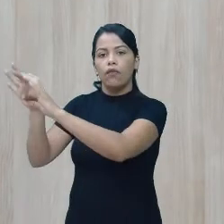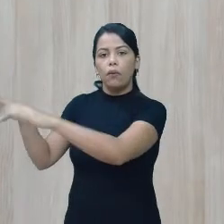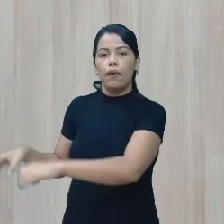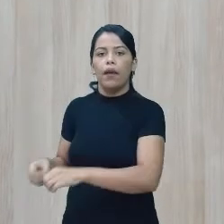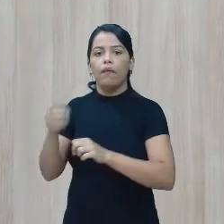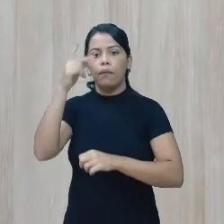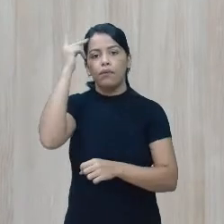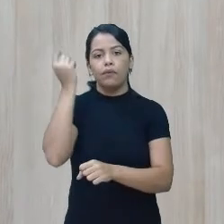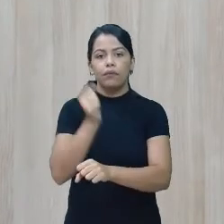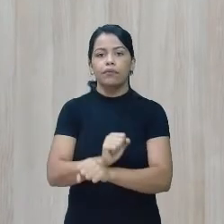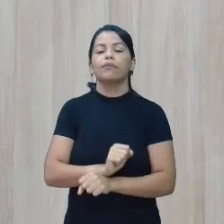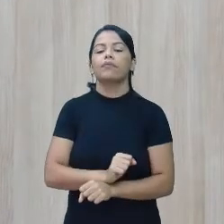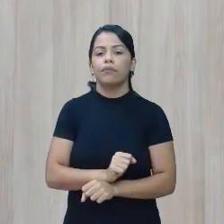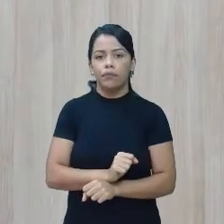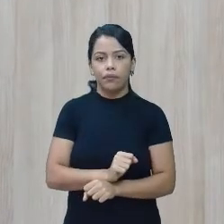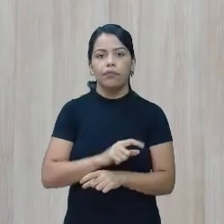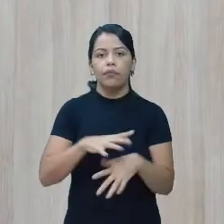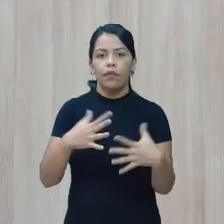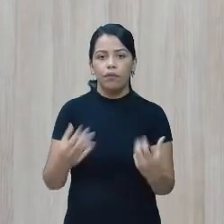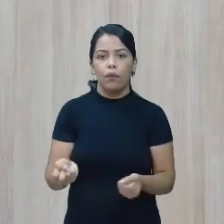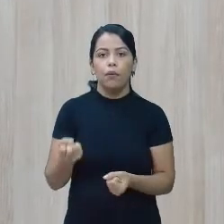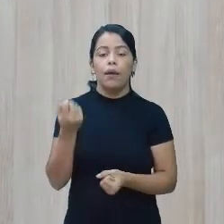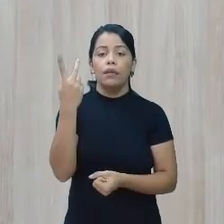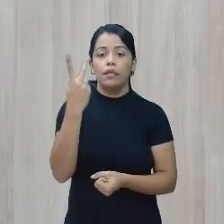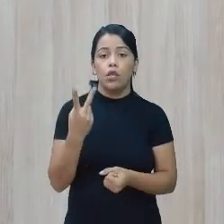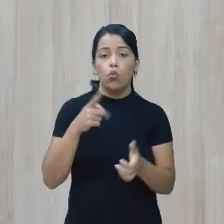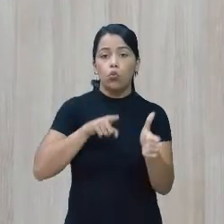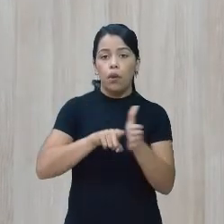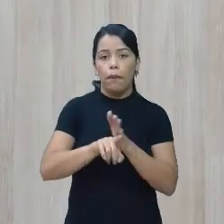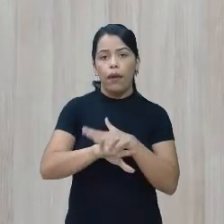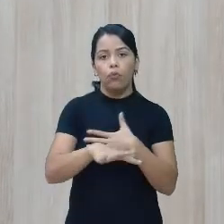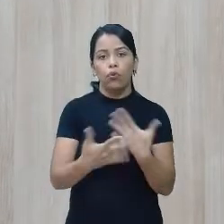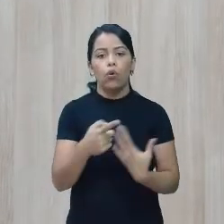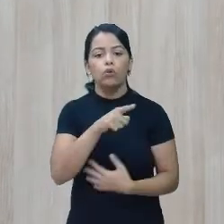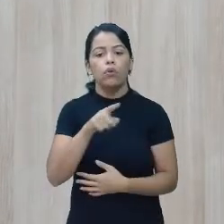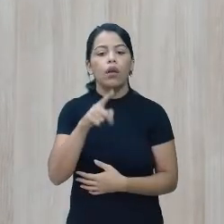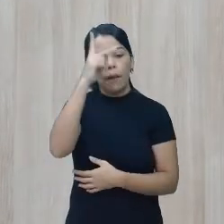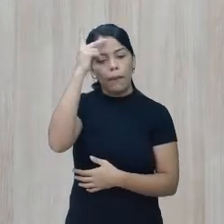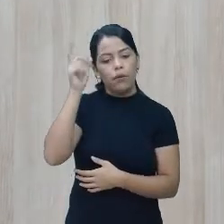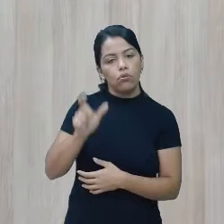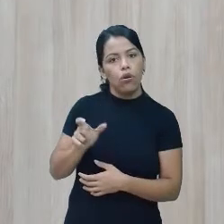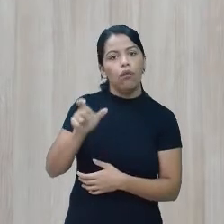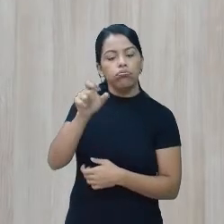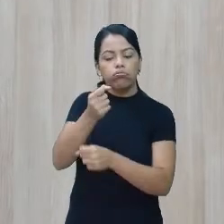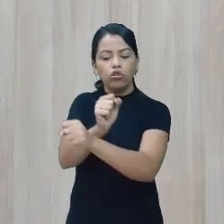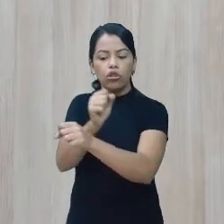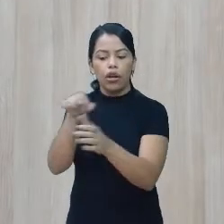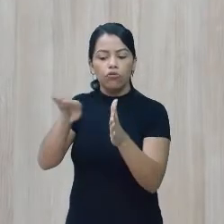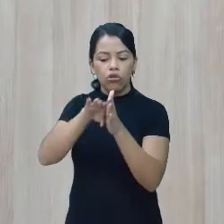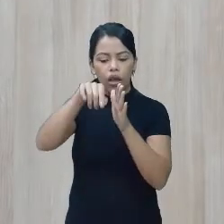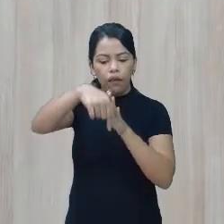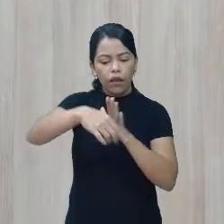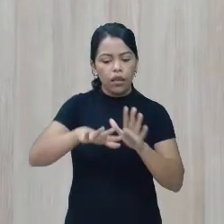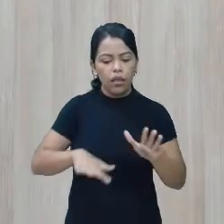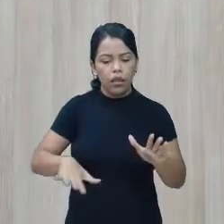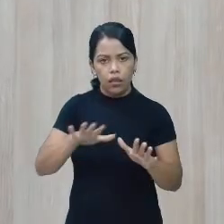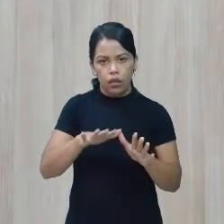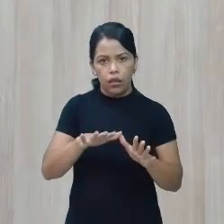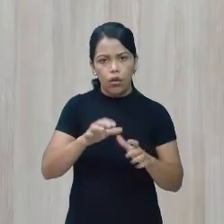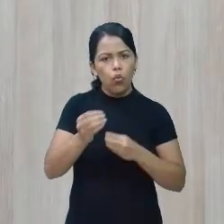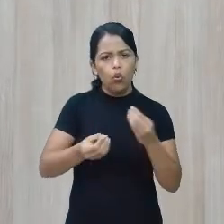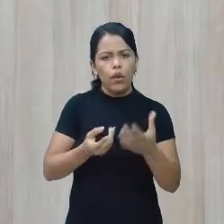segunda pergunta aqui. Então, quando essas pessoas, né, escravizadas chegavam, né, aqui no nosso porto, o que